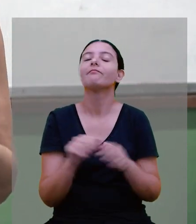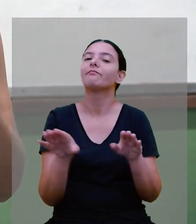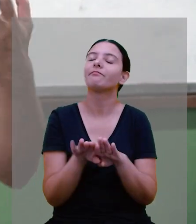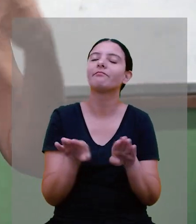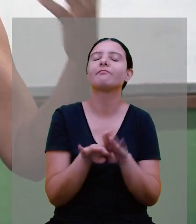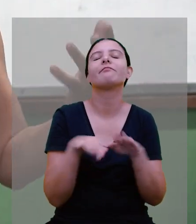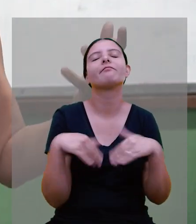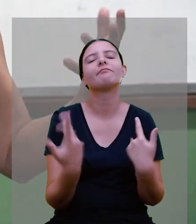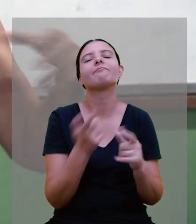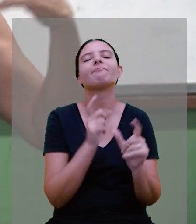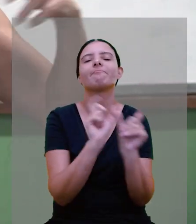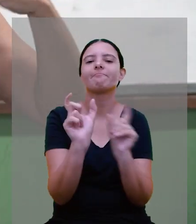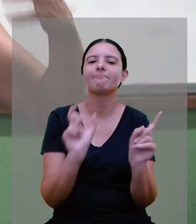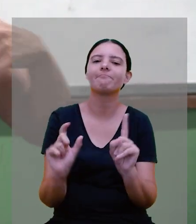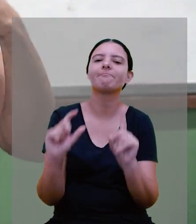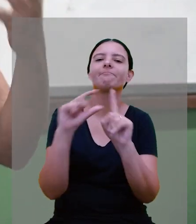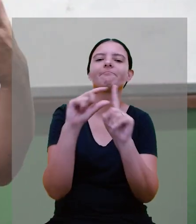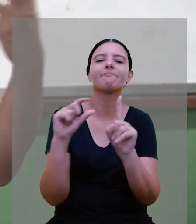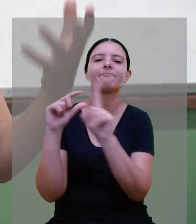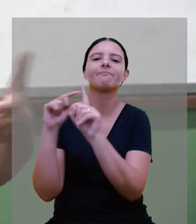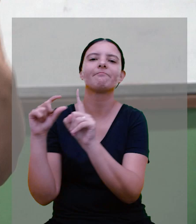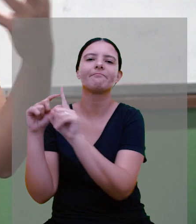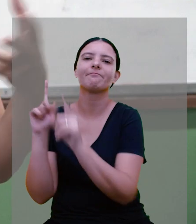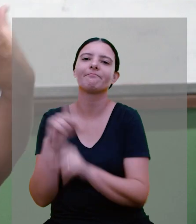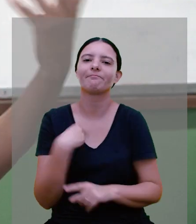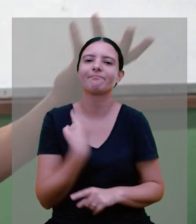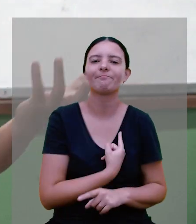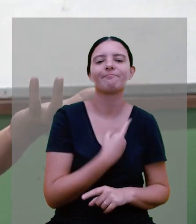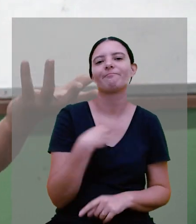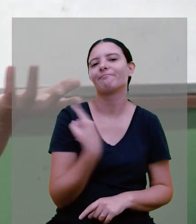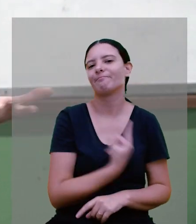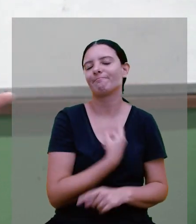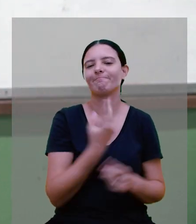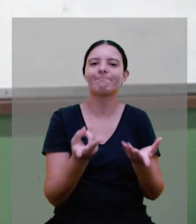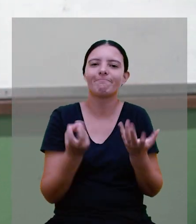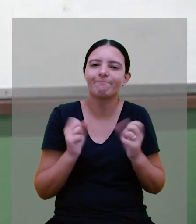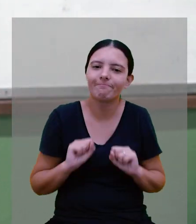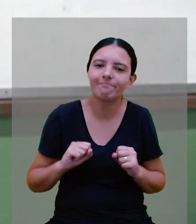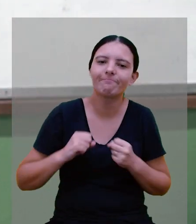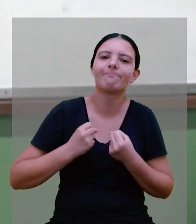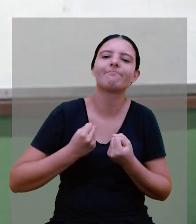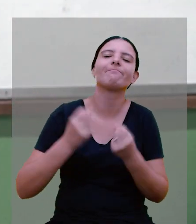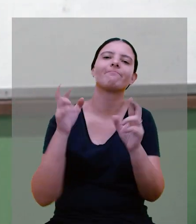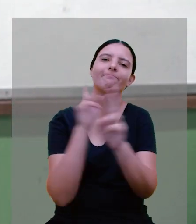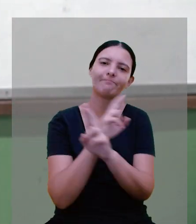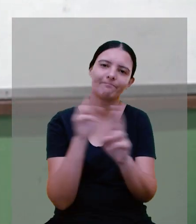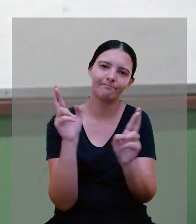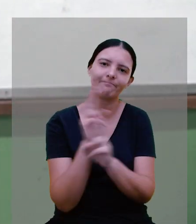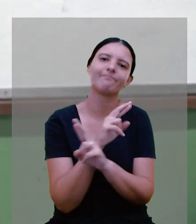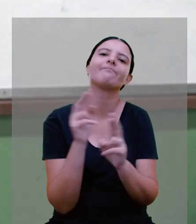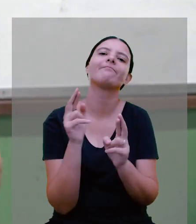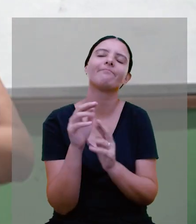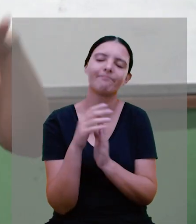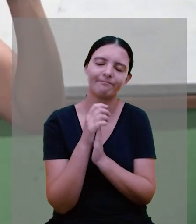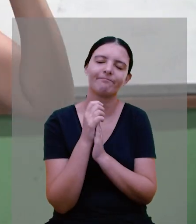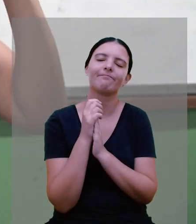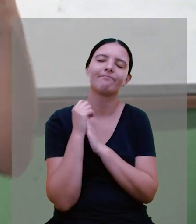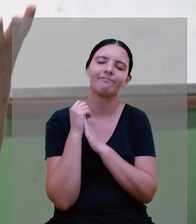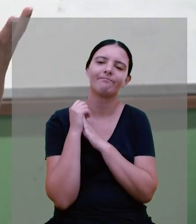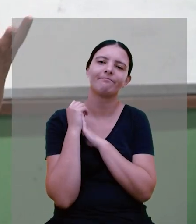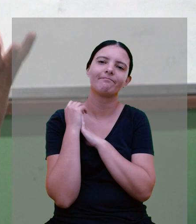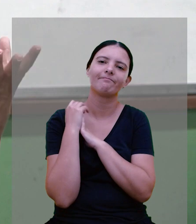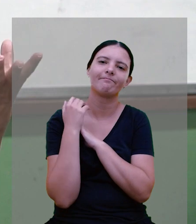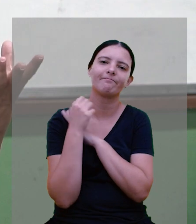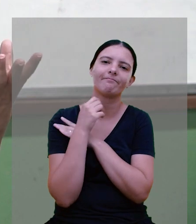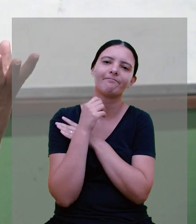as palavras são grávidas. A gente é que às vezes não está ali se dedicando a essa relação, né? Então,